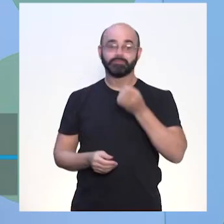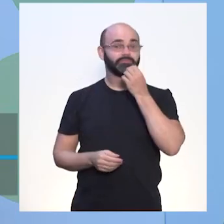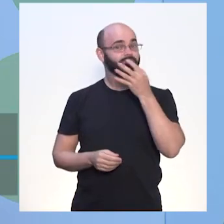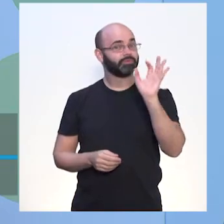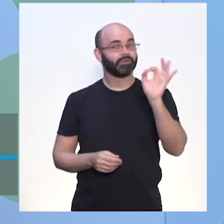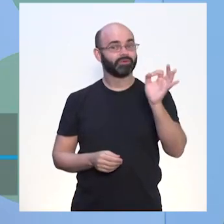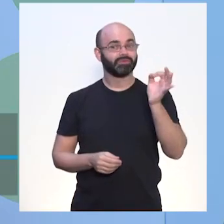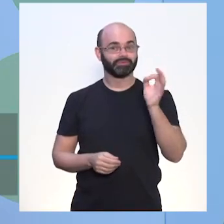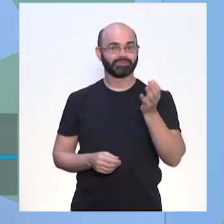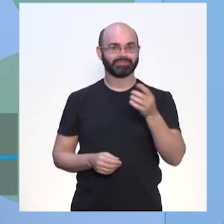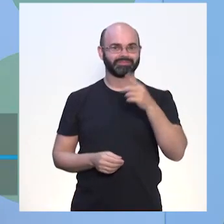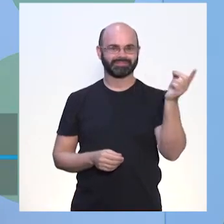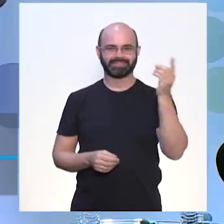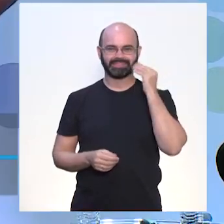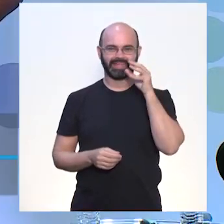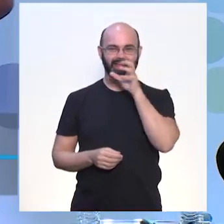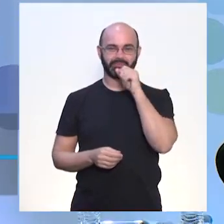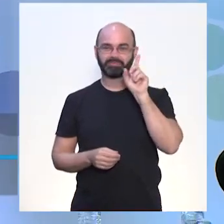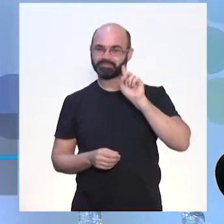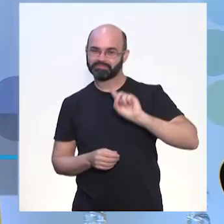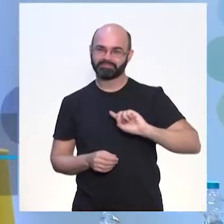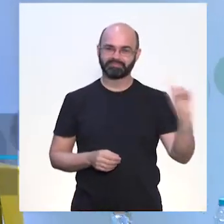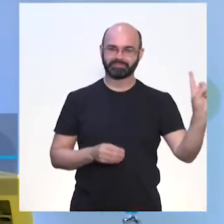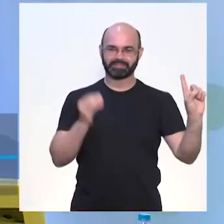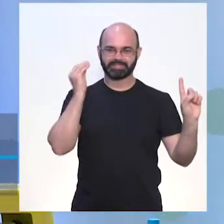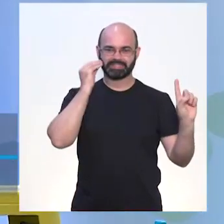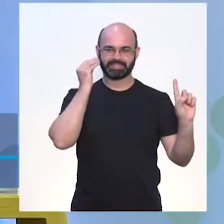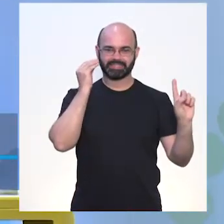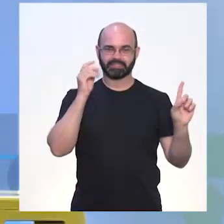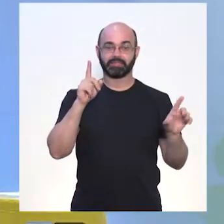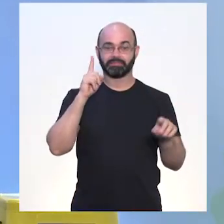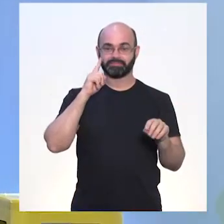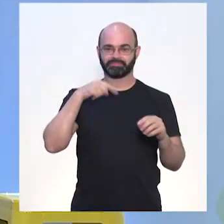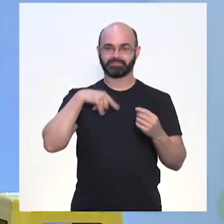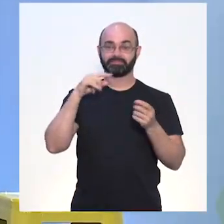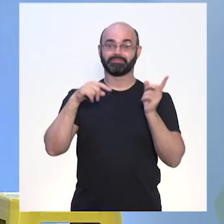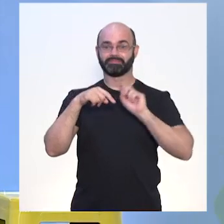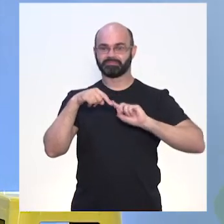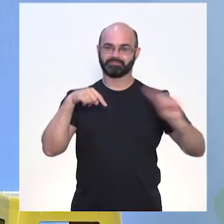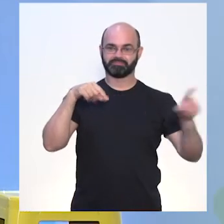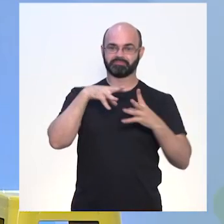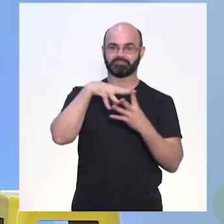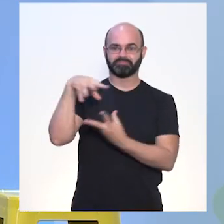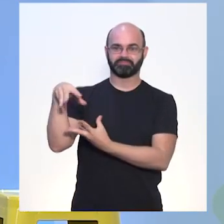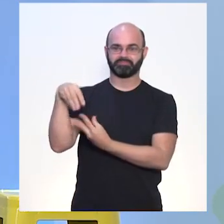lá. Usa seus poderes físicos. Vou lá na cidade de Bragança. Me esperem aí, galera. A gente já se encontra.